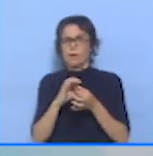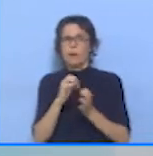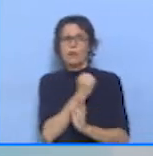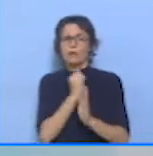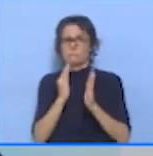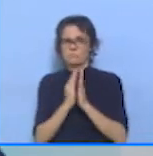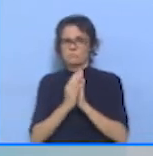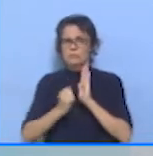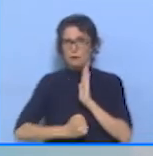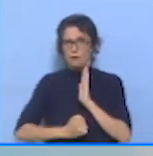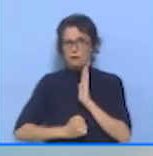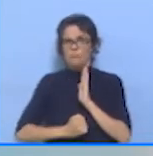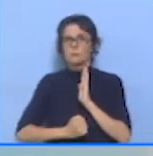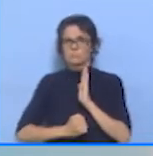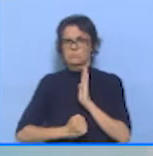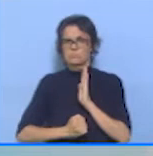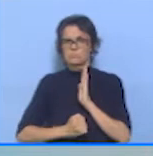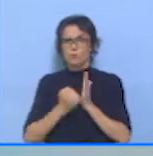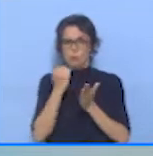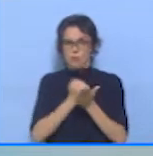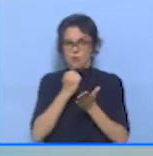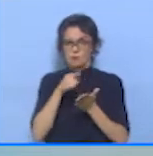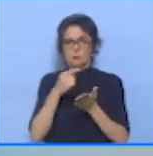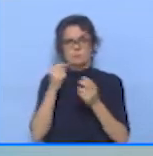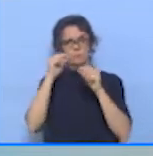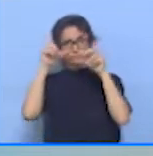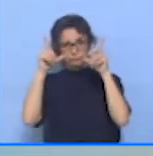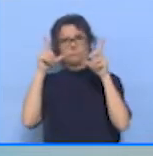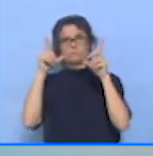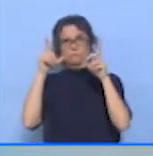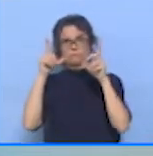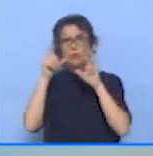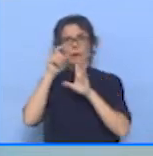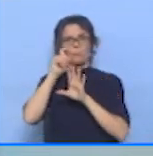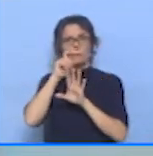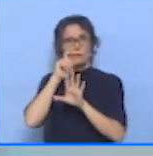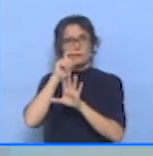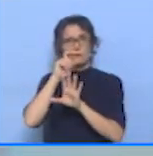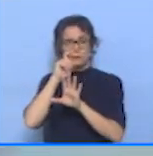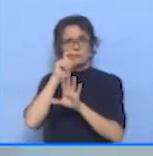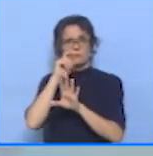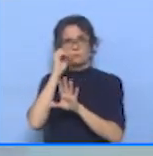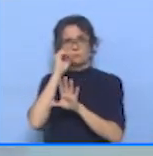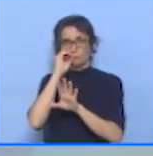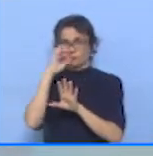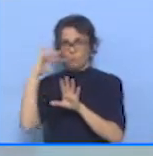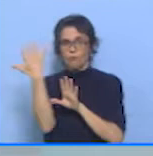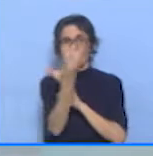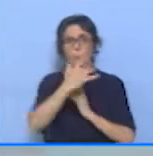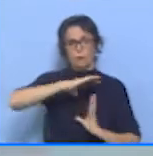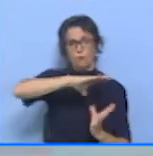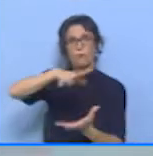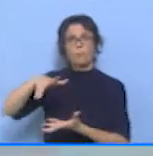Católica estabeleceu como alerta para a preservação do nosso planeta,